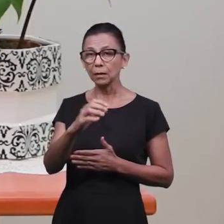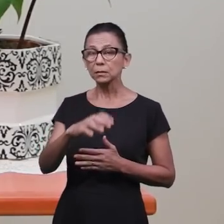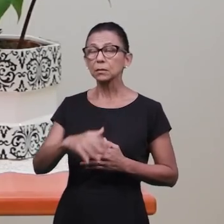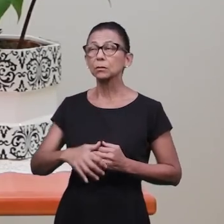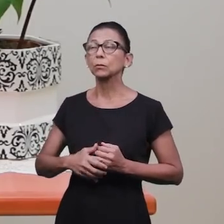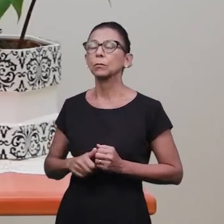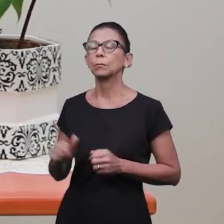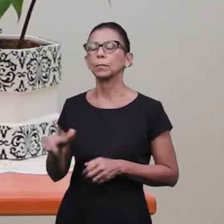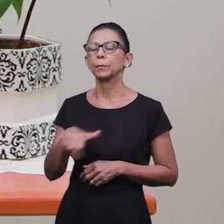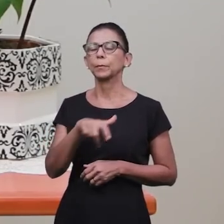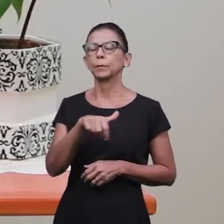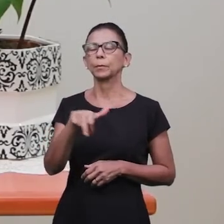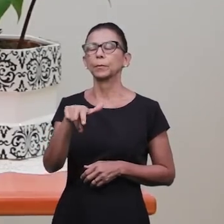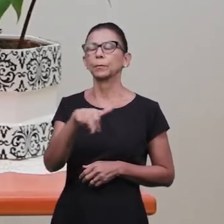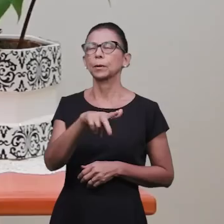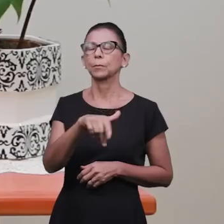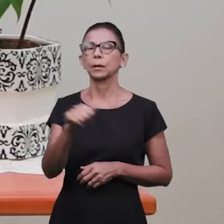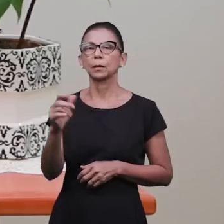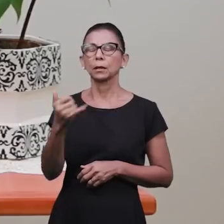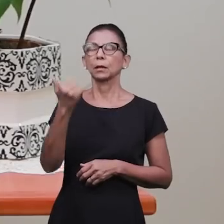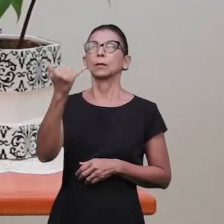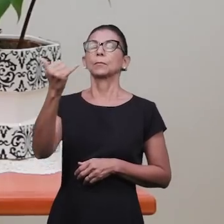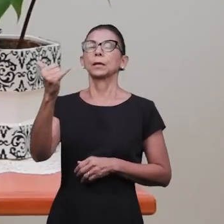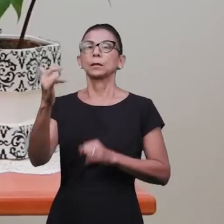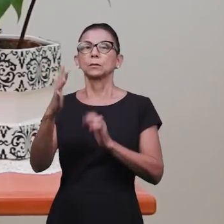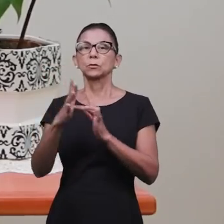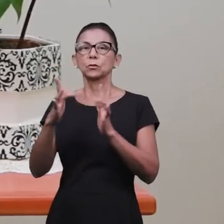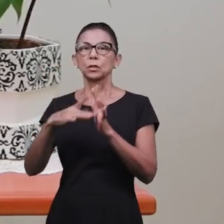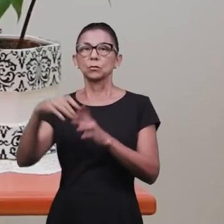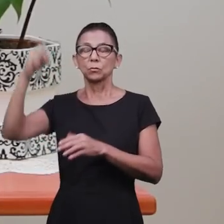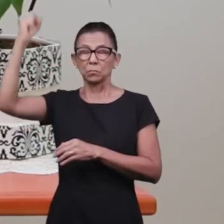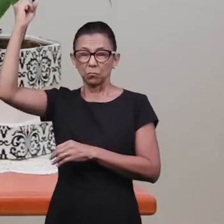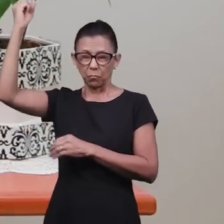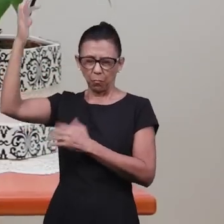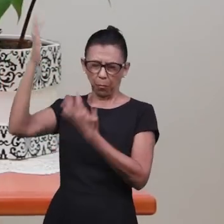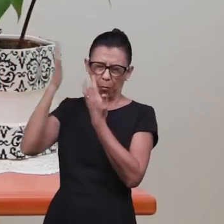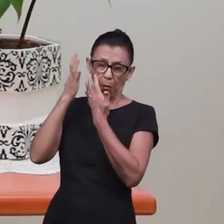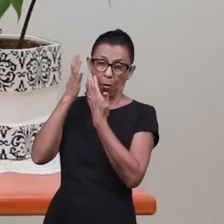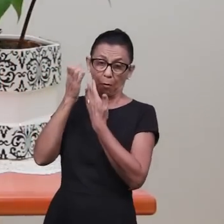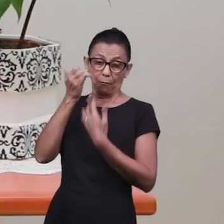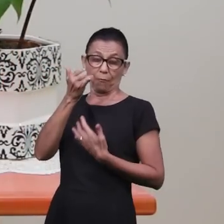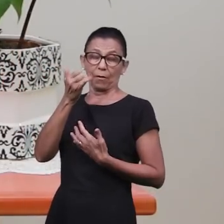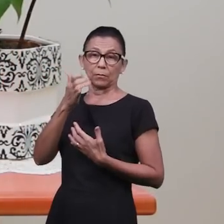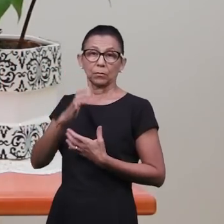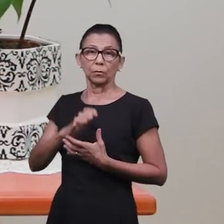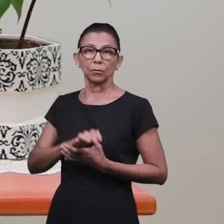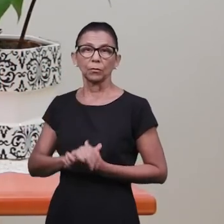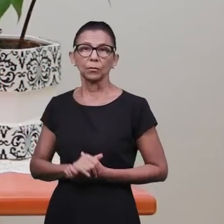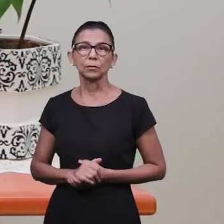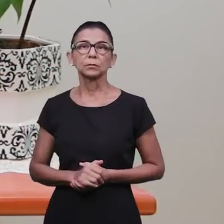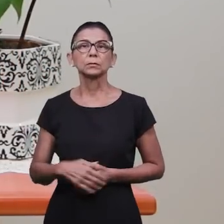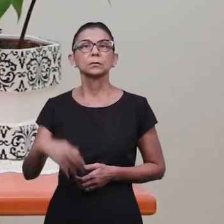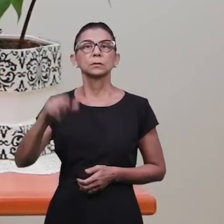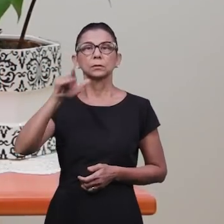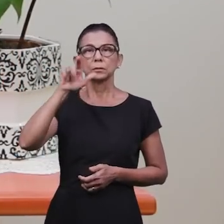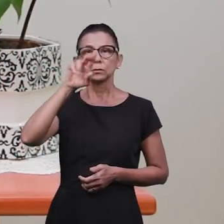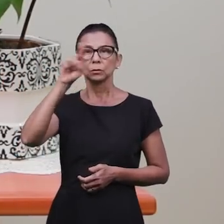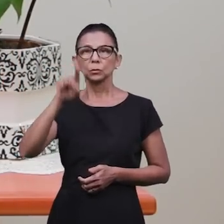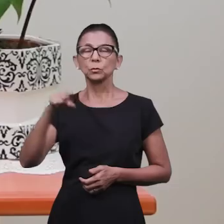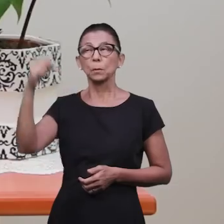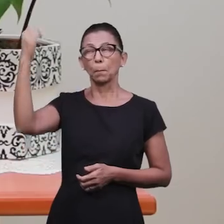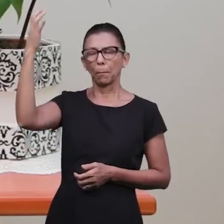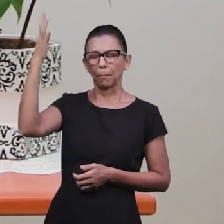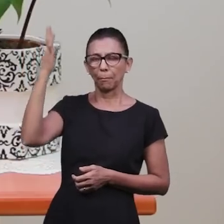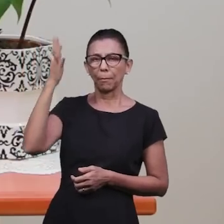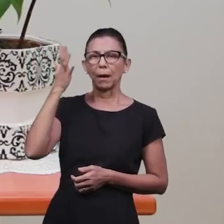aliás, pensou que Jesus, ele estava morto, mas Jesus falou com ele, Jesus está vivo. E